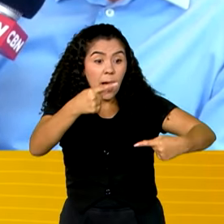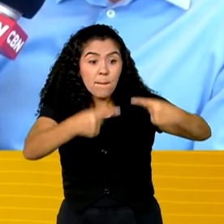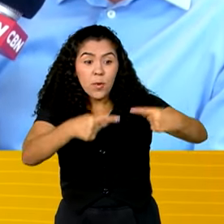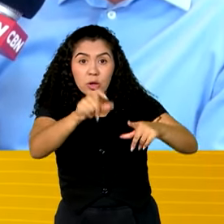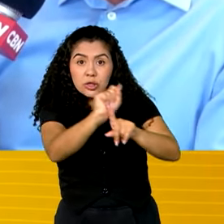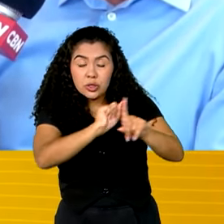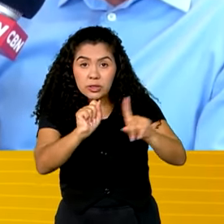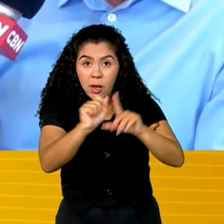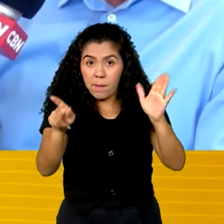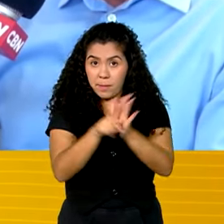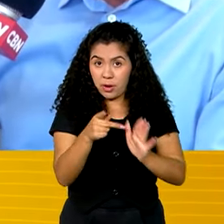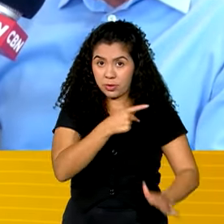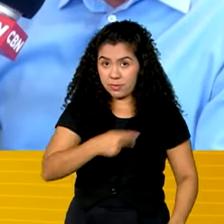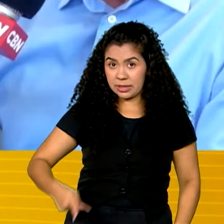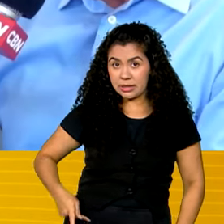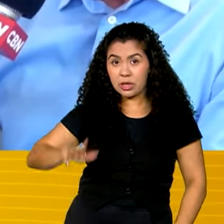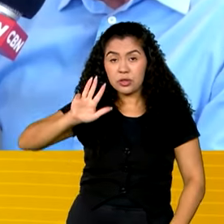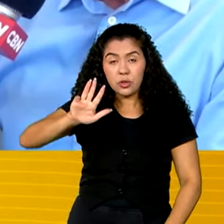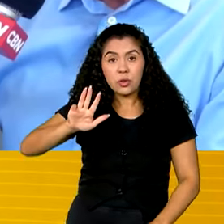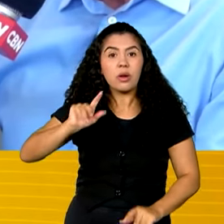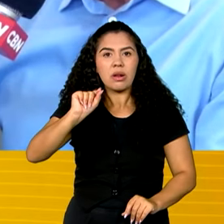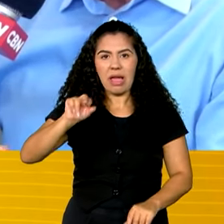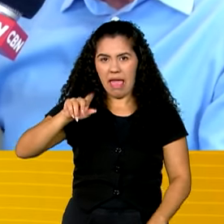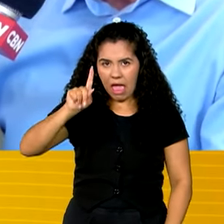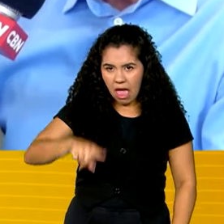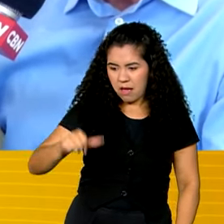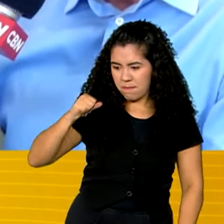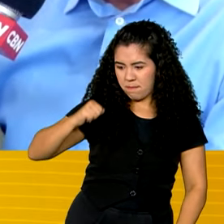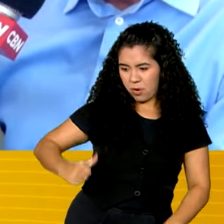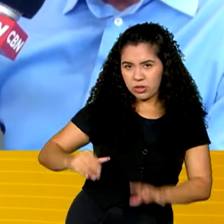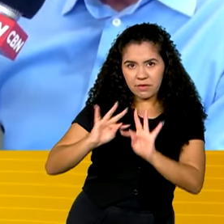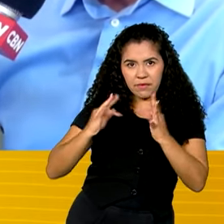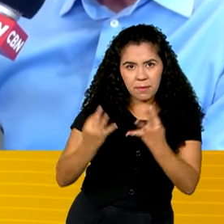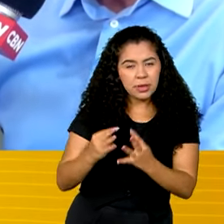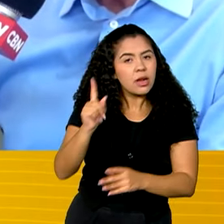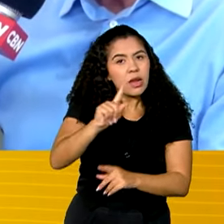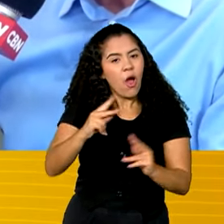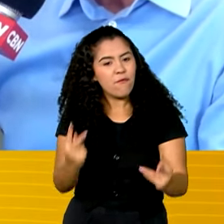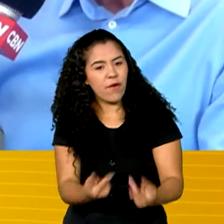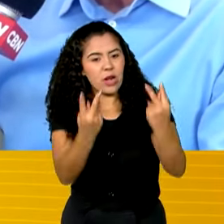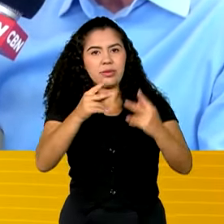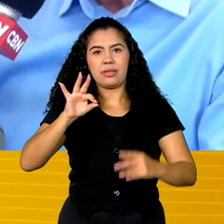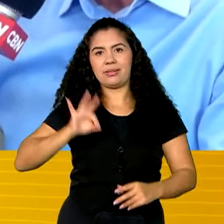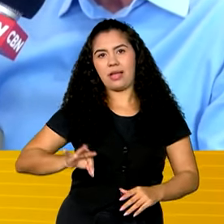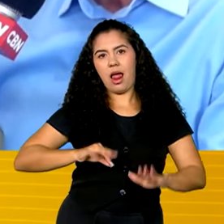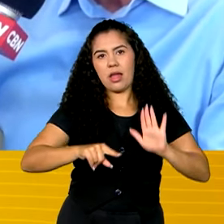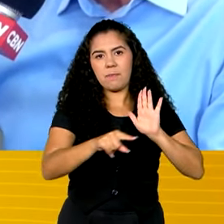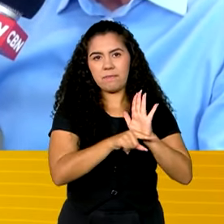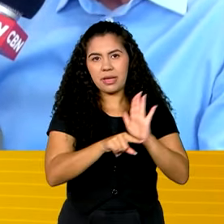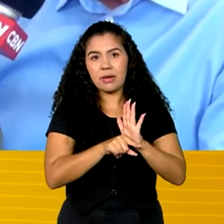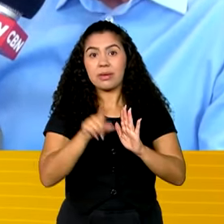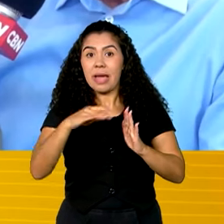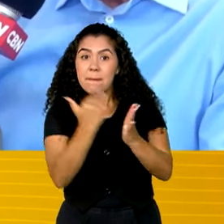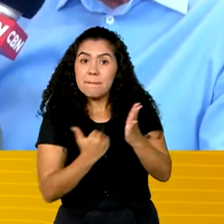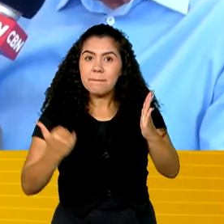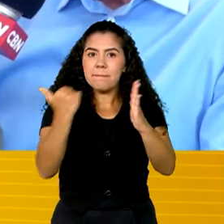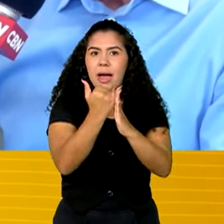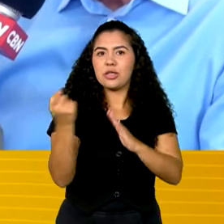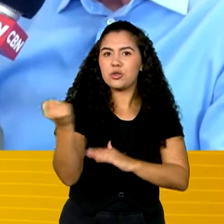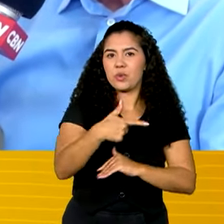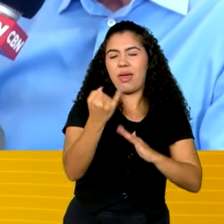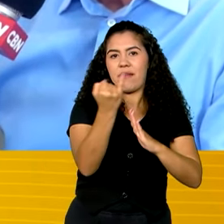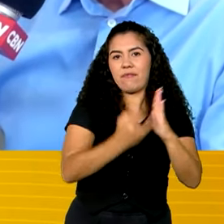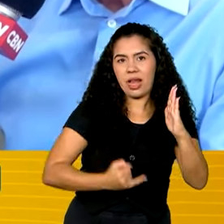do governo do presidente Lula não é nem o Bolsa Família, é a valorização do salário mínimo acima da inflação. É naquele